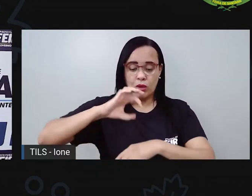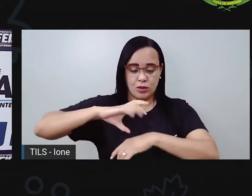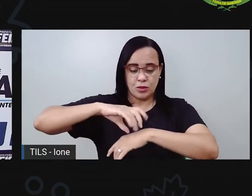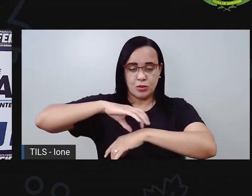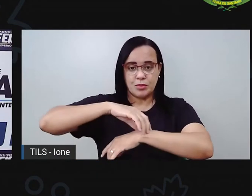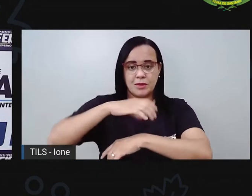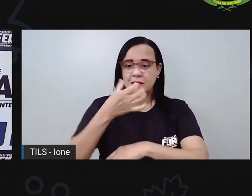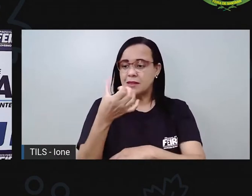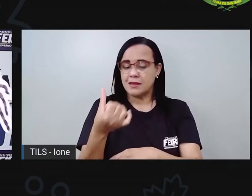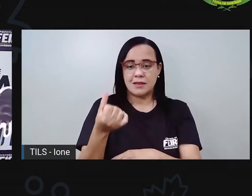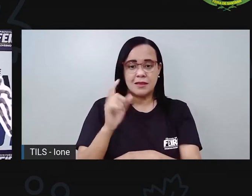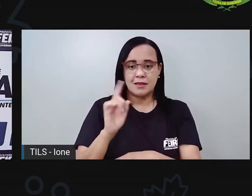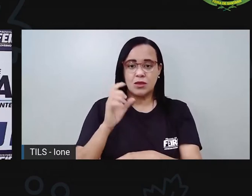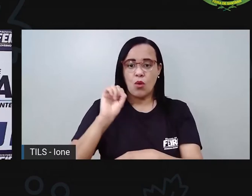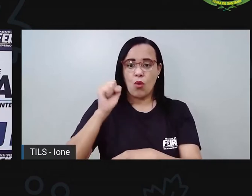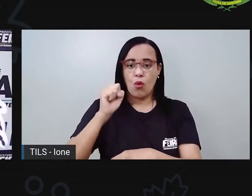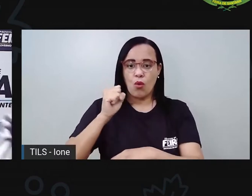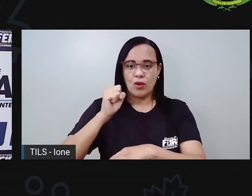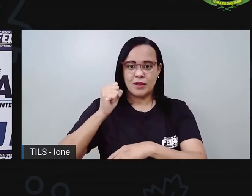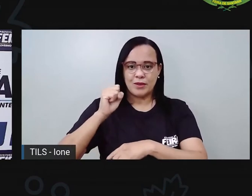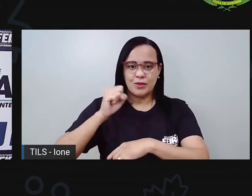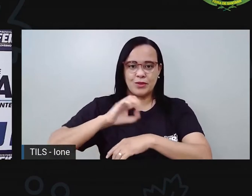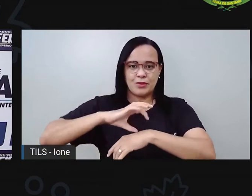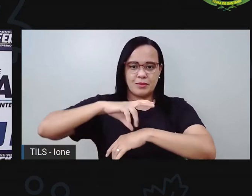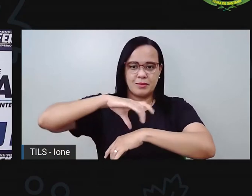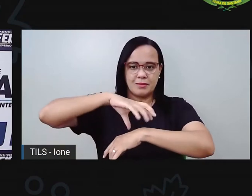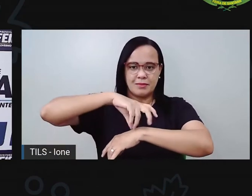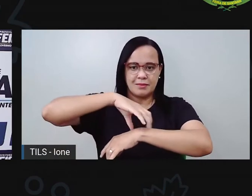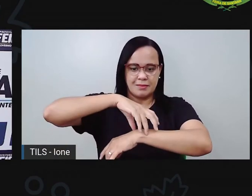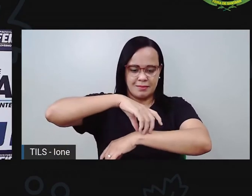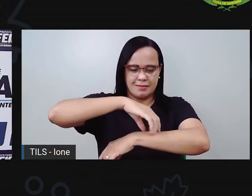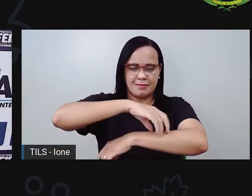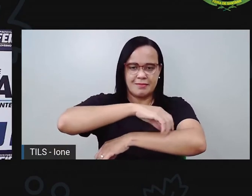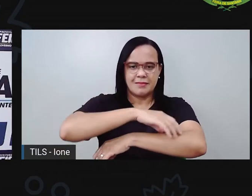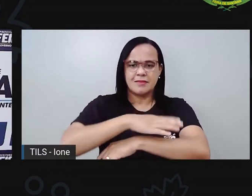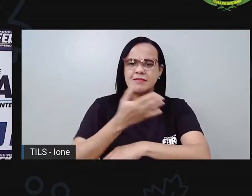oito vamos lá vamos lá contar hein